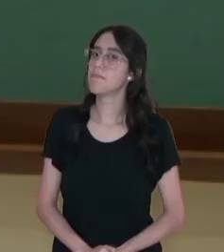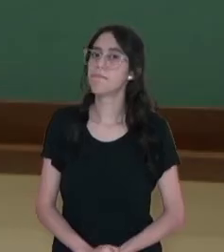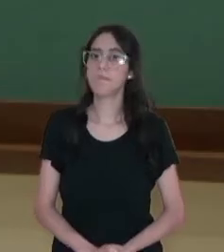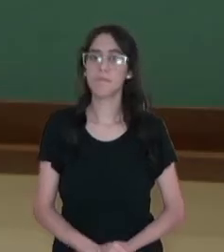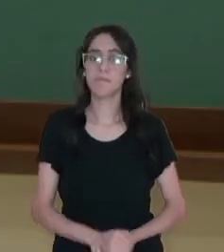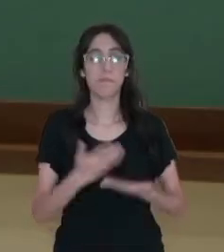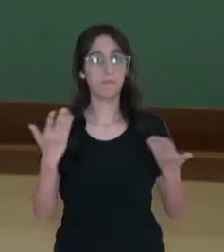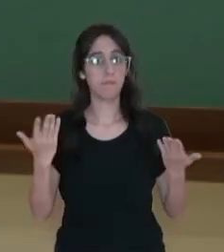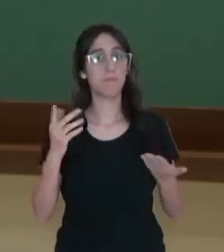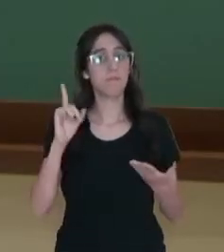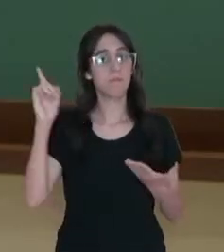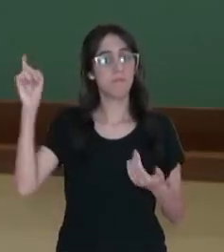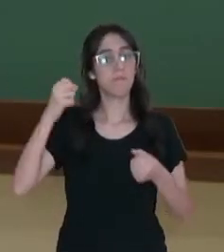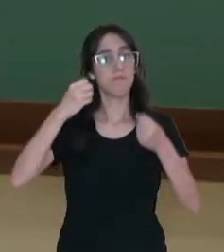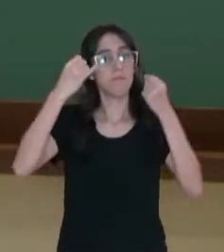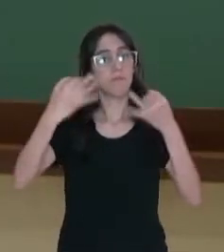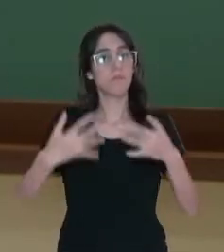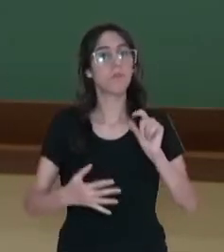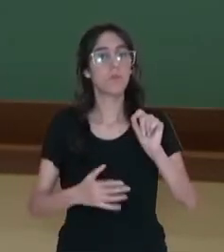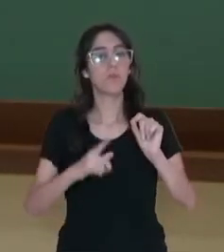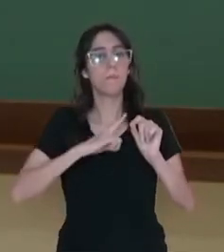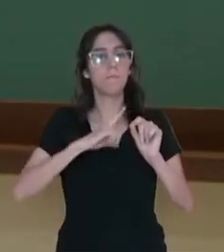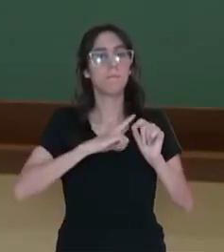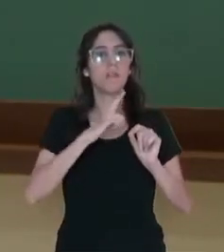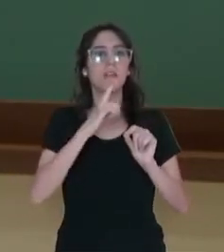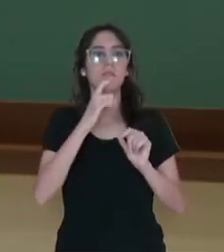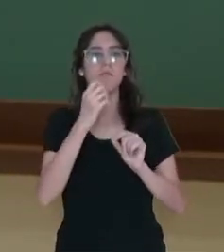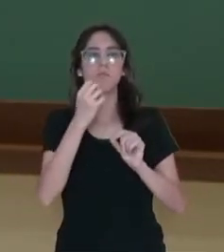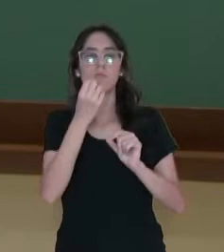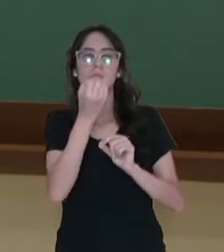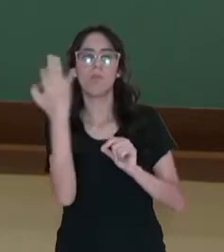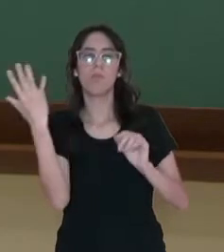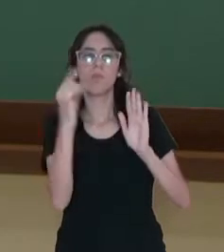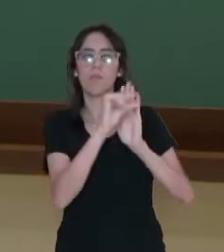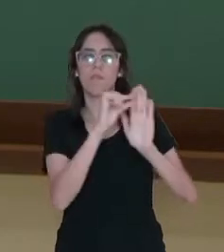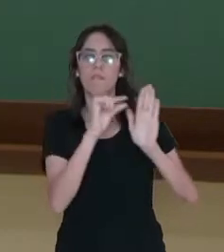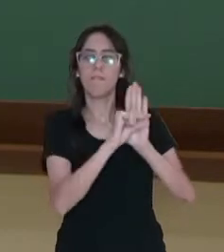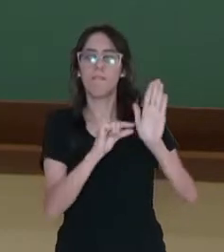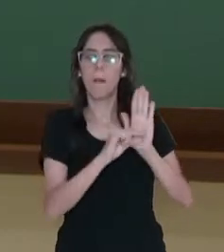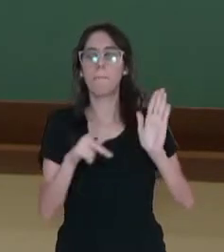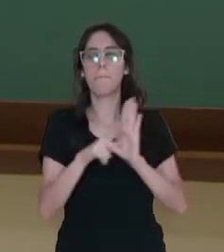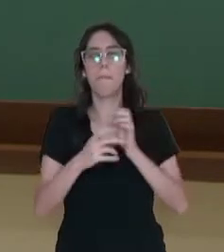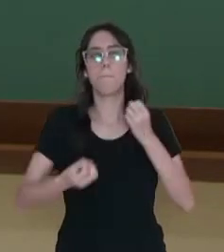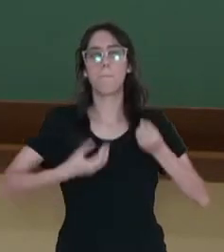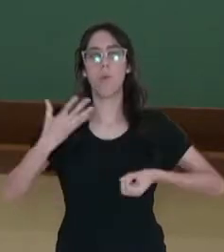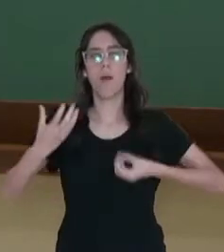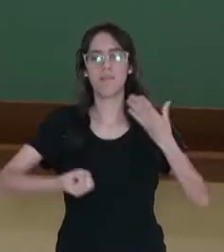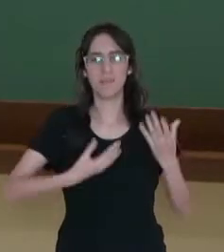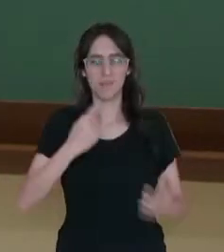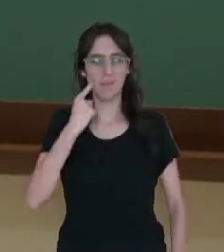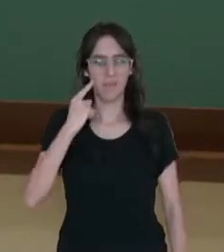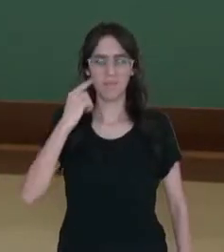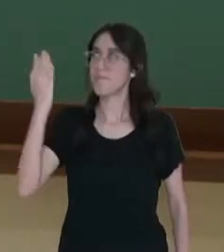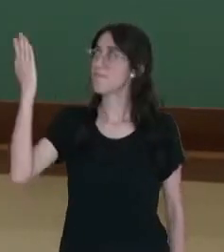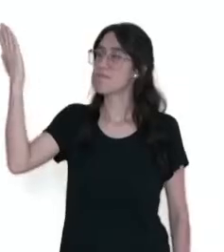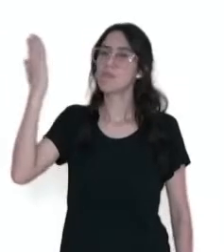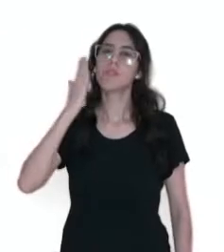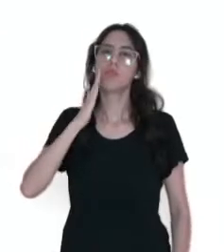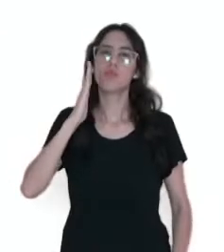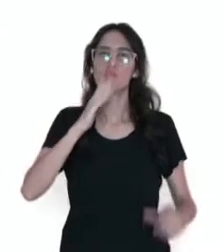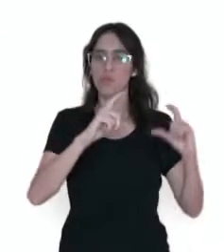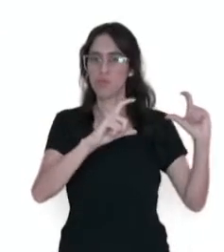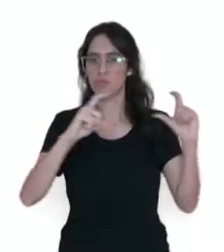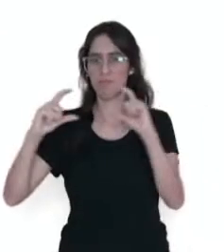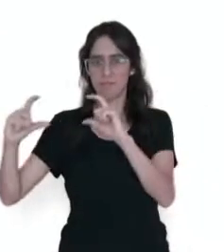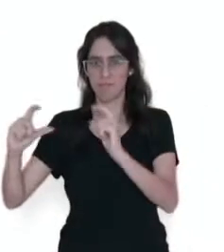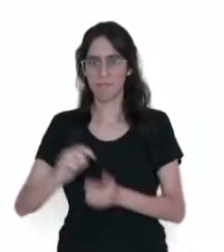temos referência a alguns versos de uma poesia do autor Galeano. Mira estas outras frases